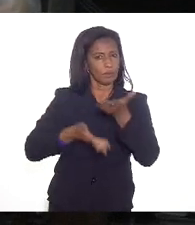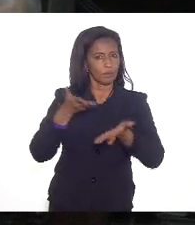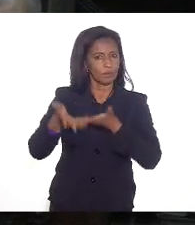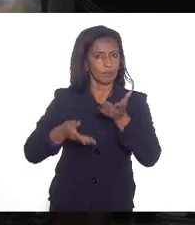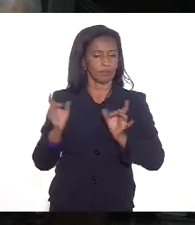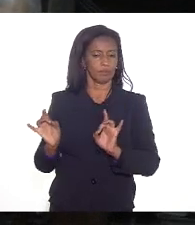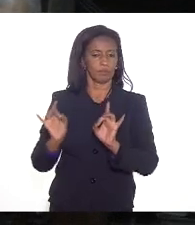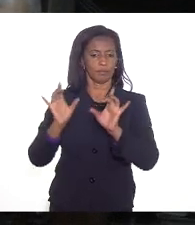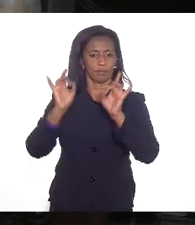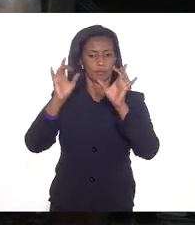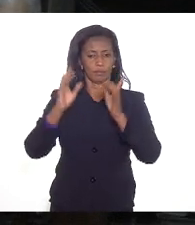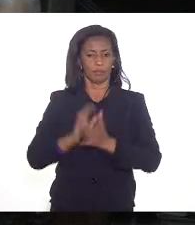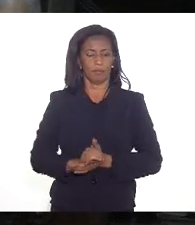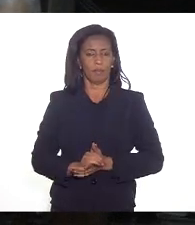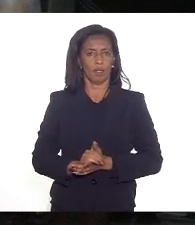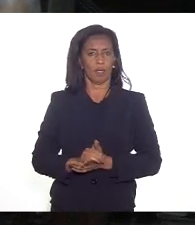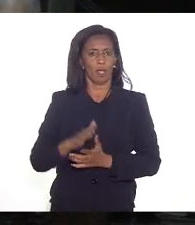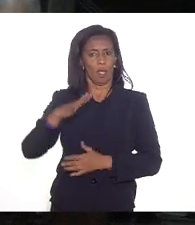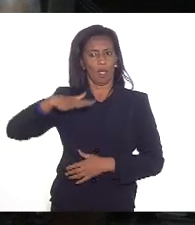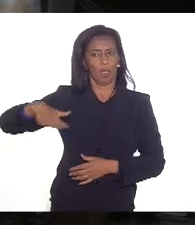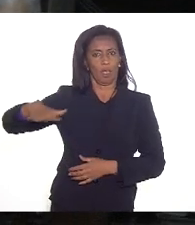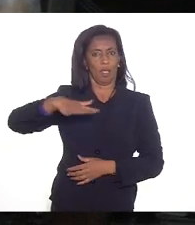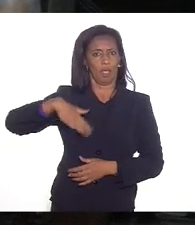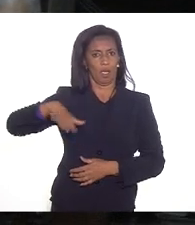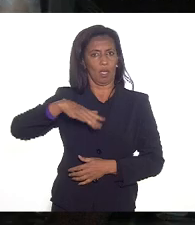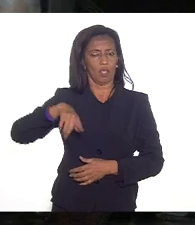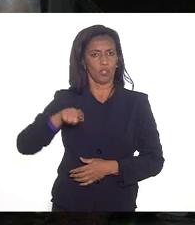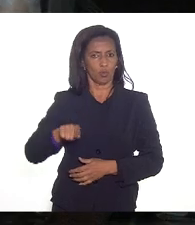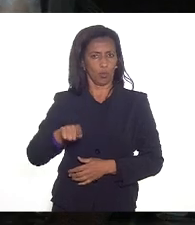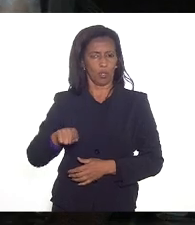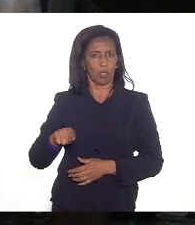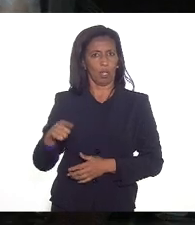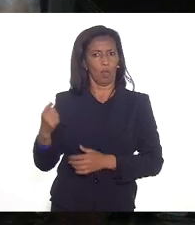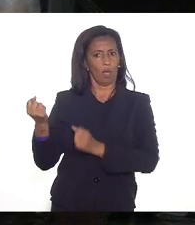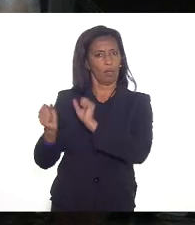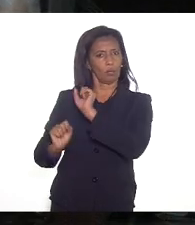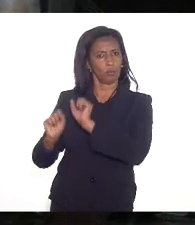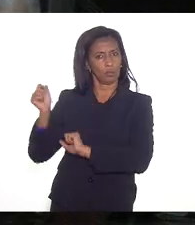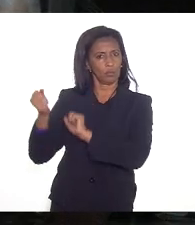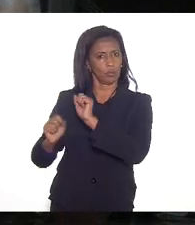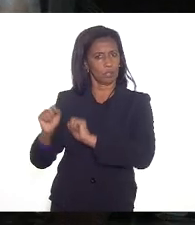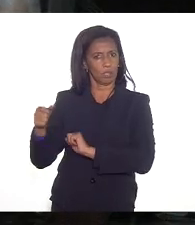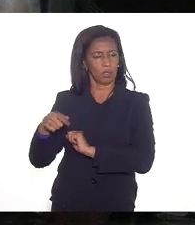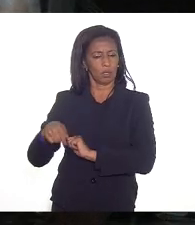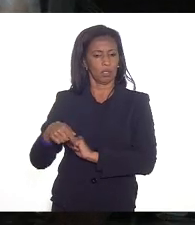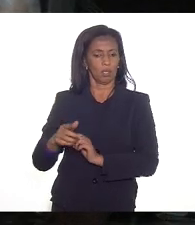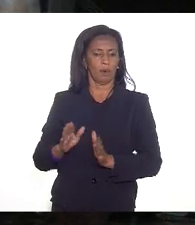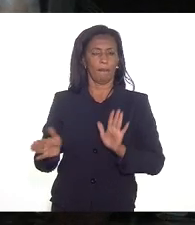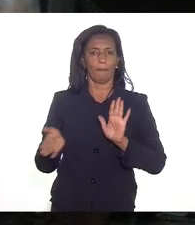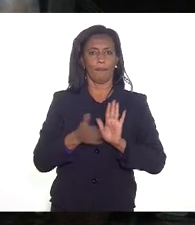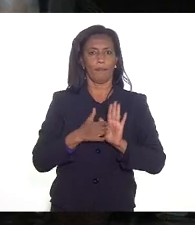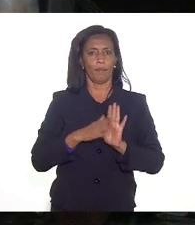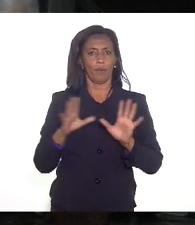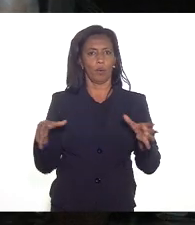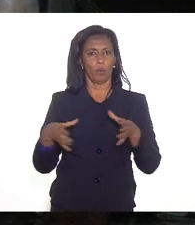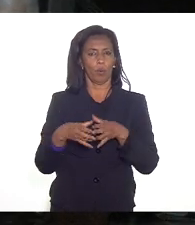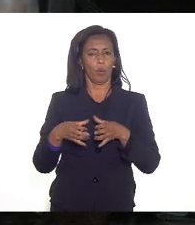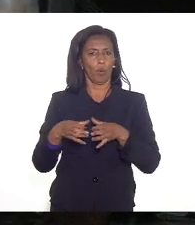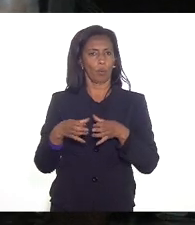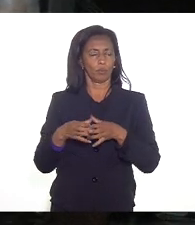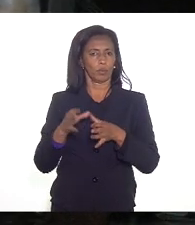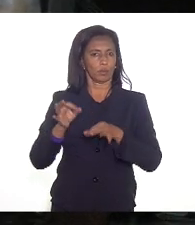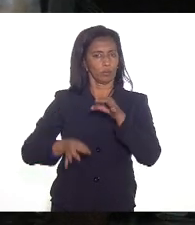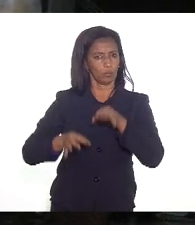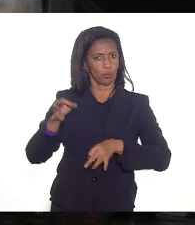especial caráter Regional aplicado a estabelecimentos industriais no estado do Rio de Janeiro pareceres da comissão de concessão de